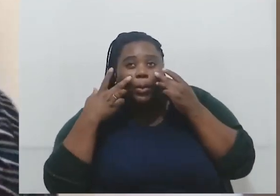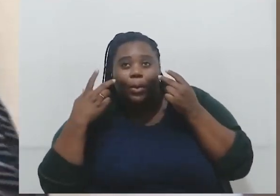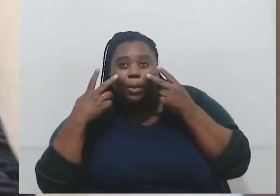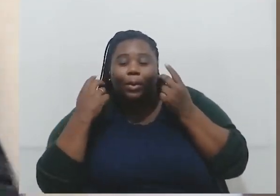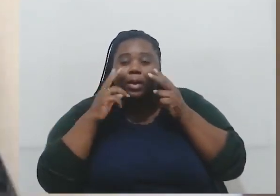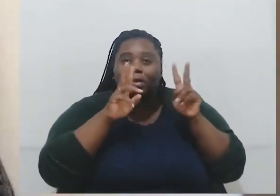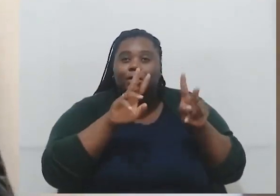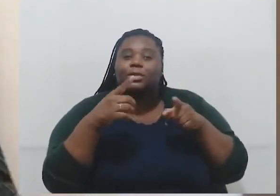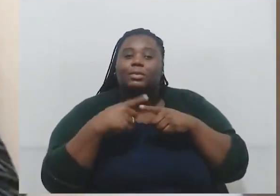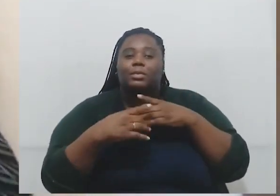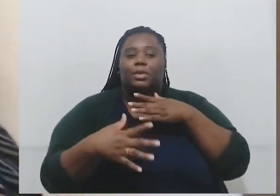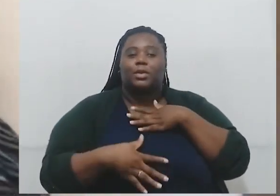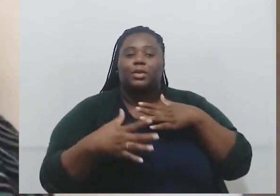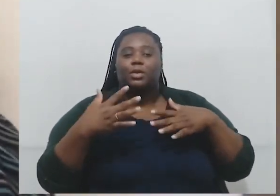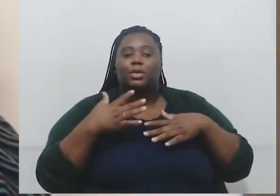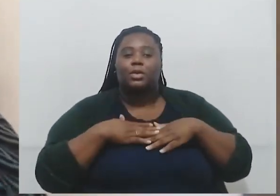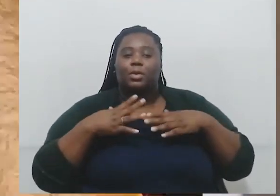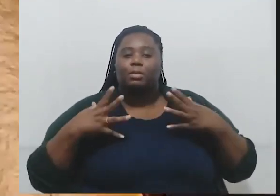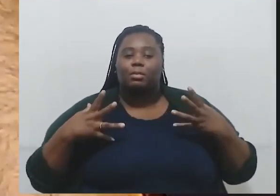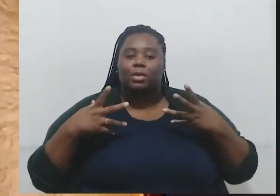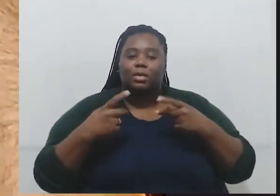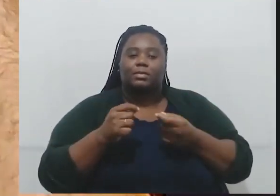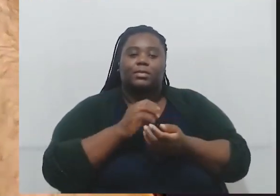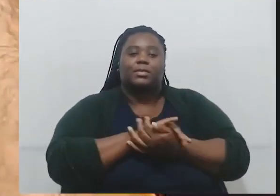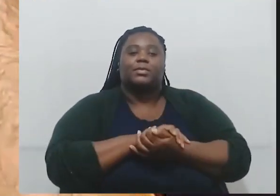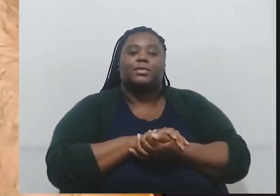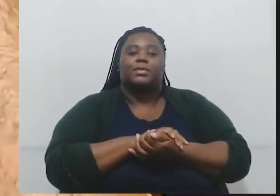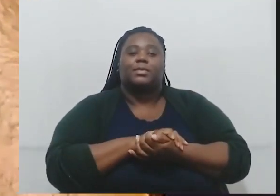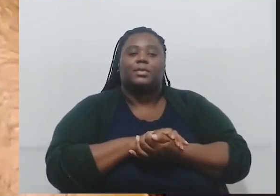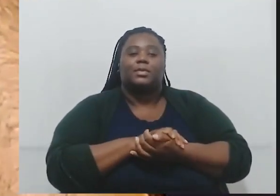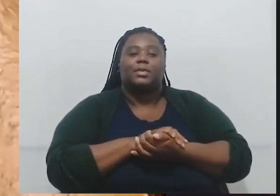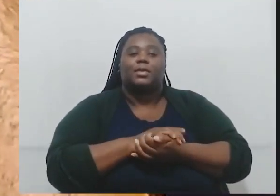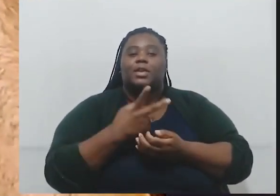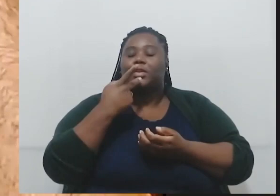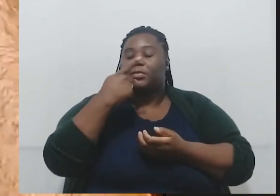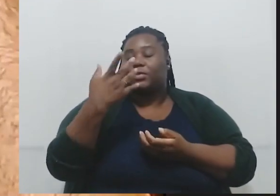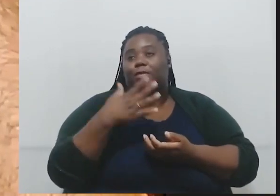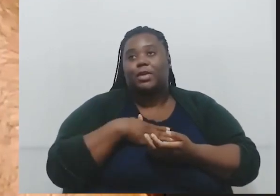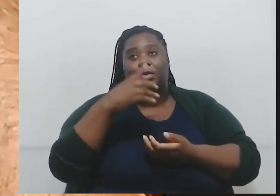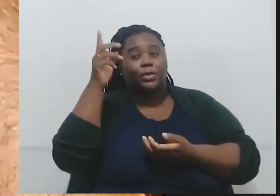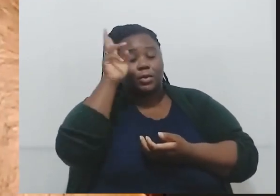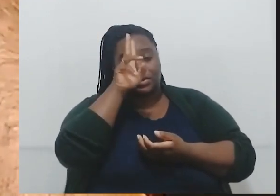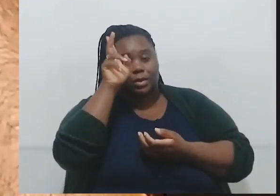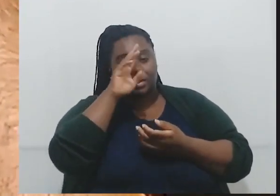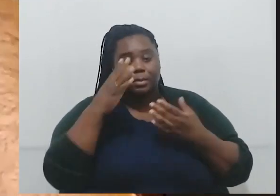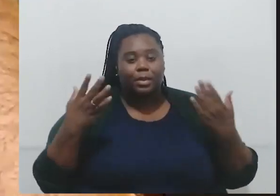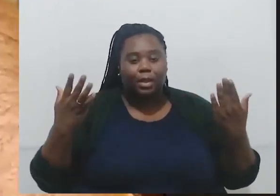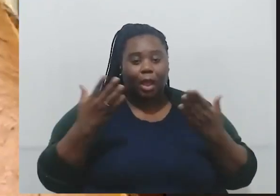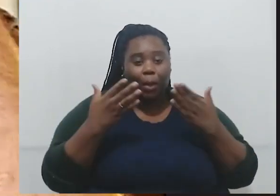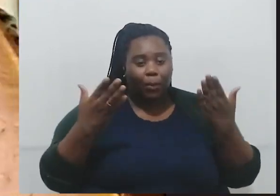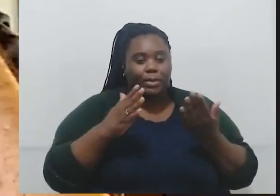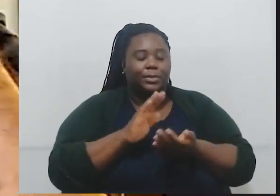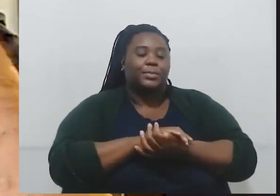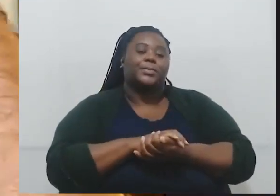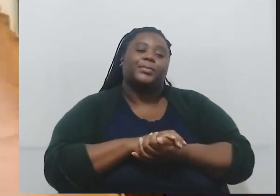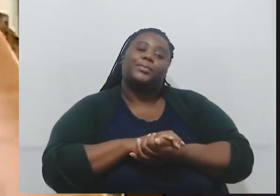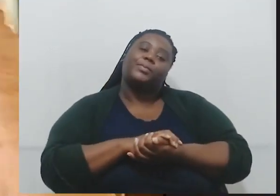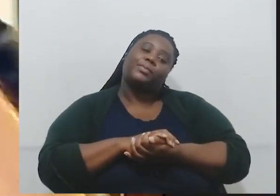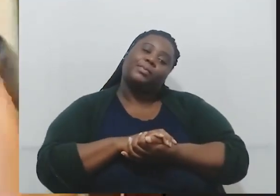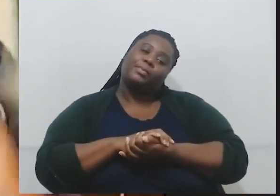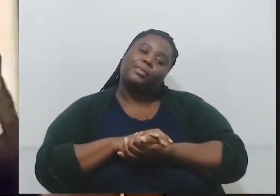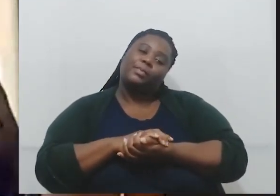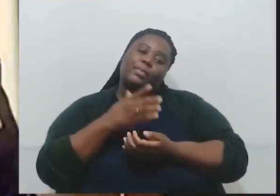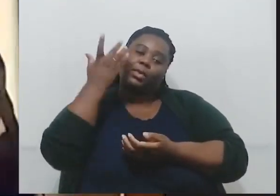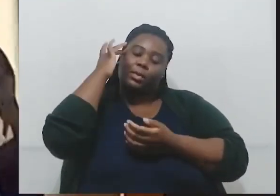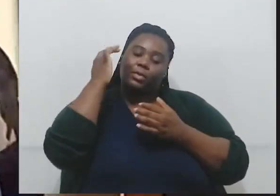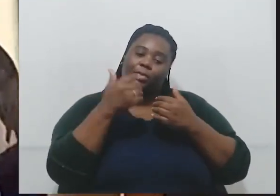esse corpo muito potente de Teuda. Eu vou falar muito do que eu tô lembrando agora, tá? Assim, do que eu tô lembrando agora. E acho que isso